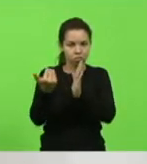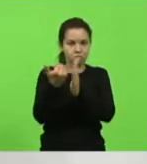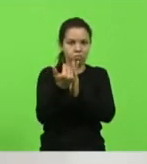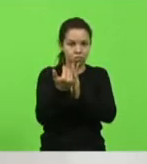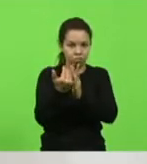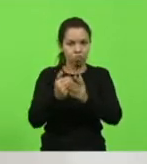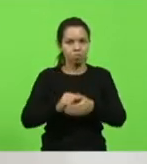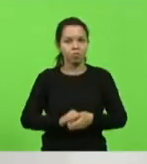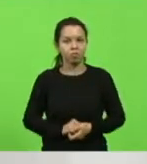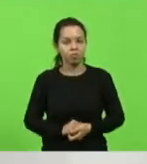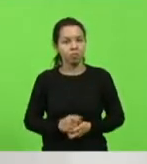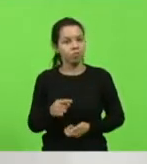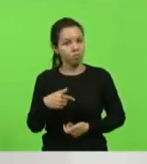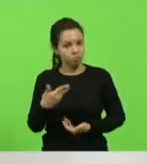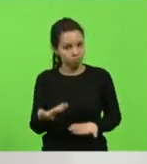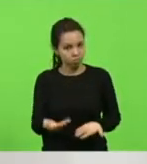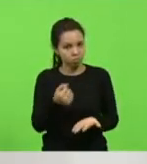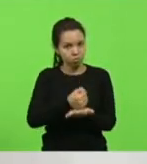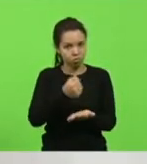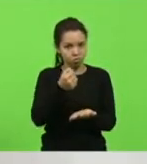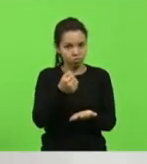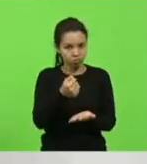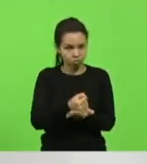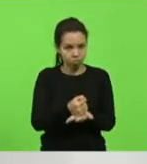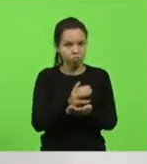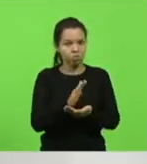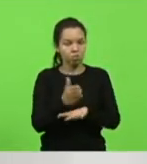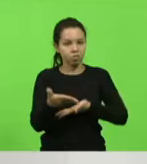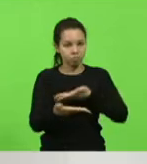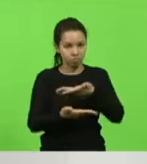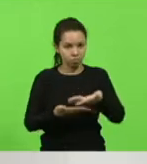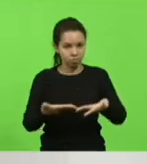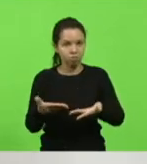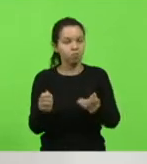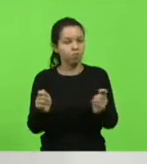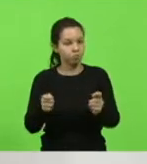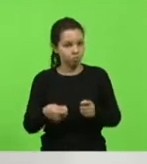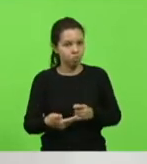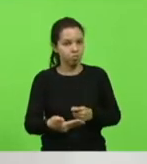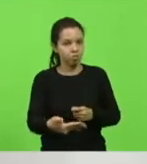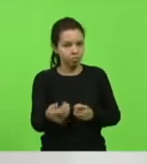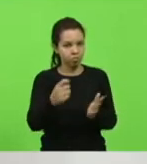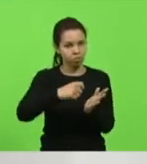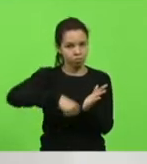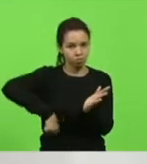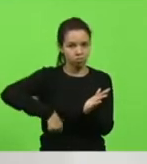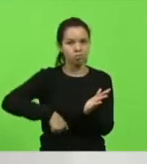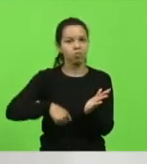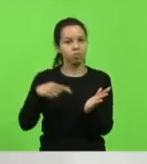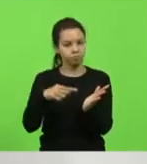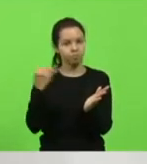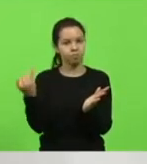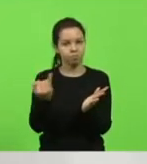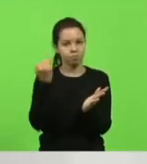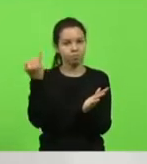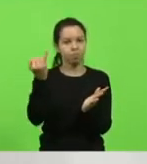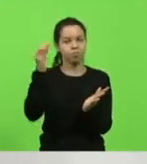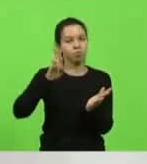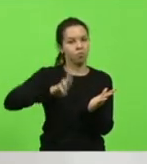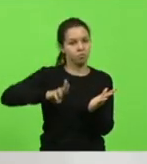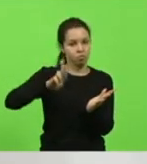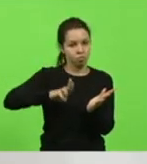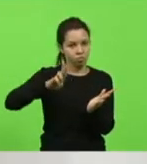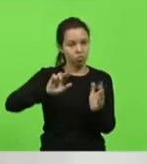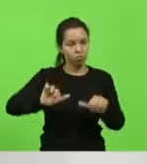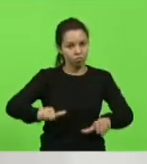que será assinado pelas instituições aqui presentes é um importante passo para o uso mais eficiente